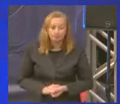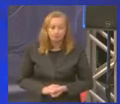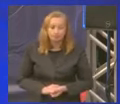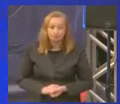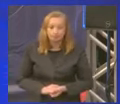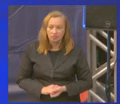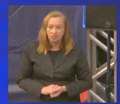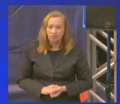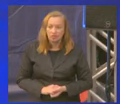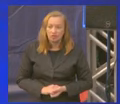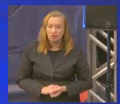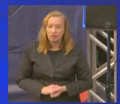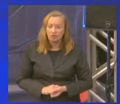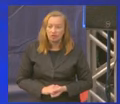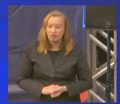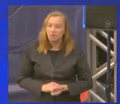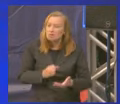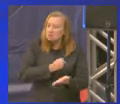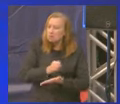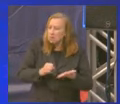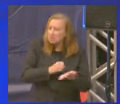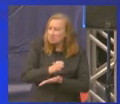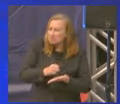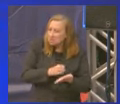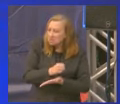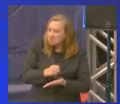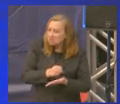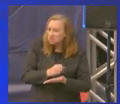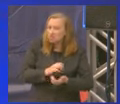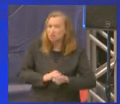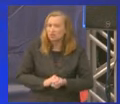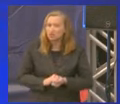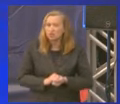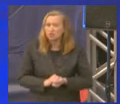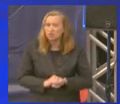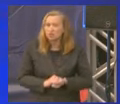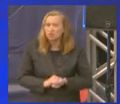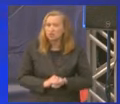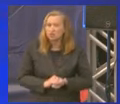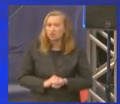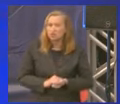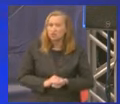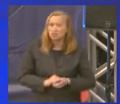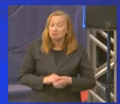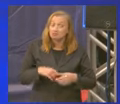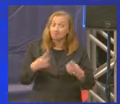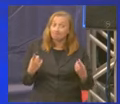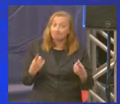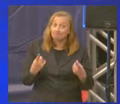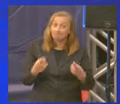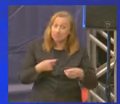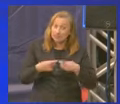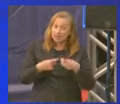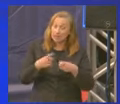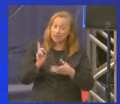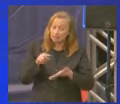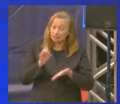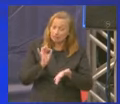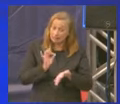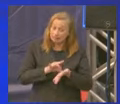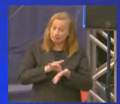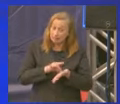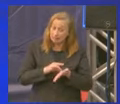Enquanto não vai aí, basicamente a gente está numa Guerra Fria. Essa é a realidade. Pode passar a próxima, por